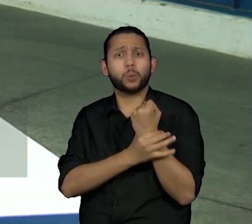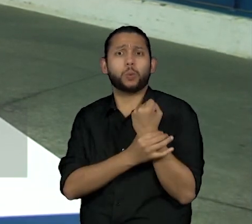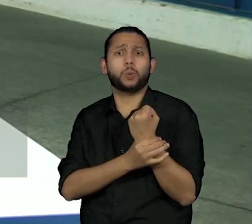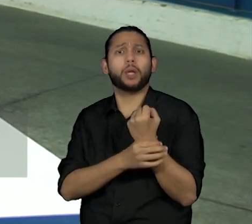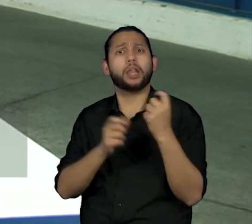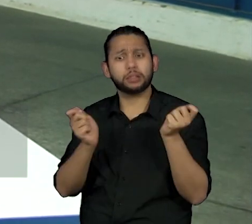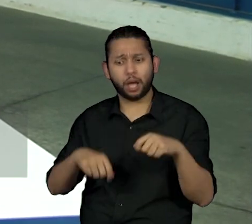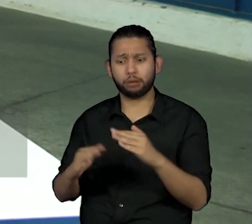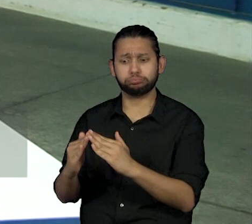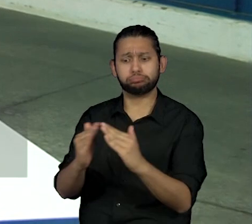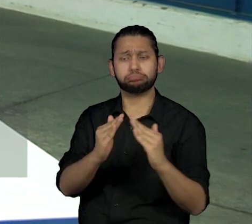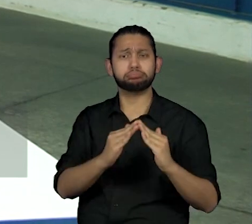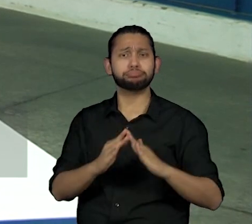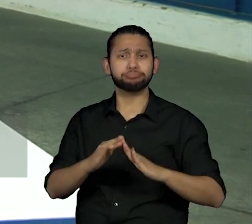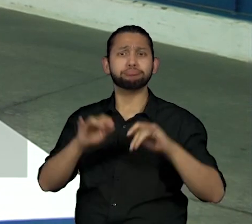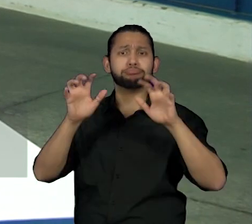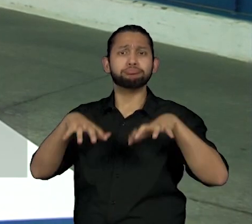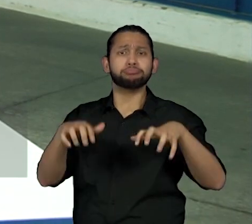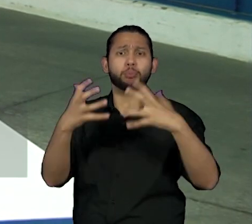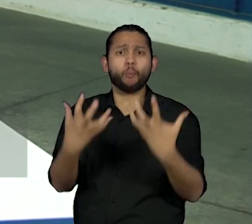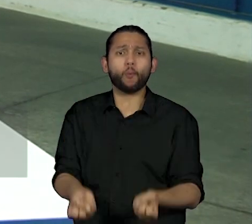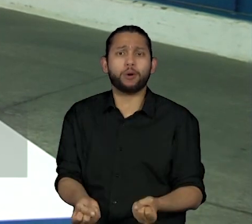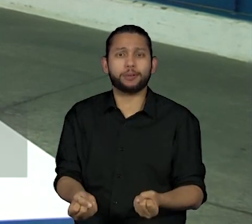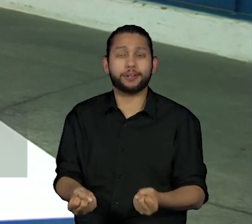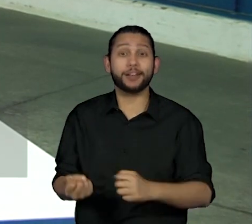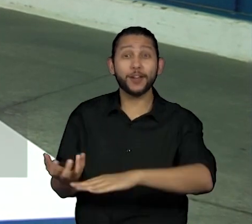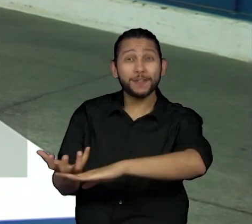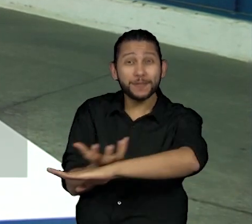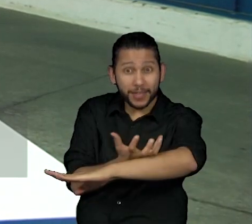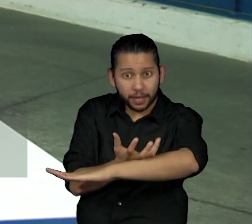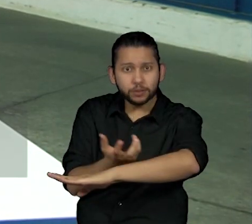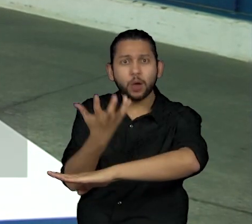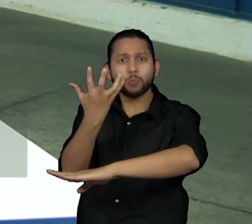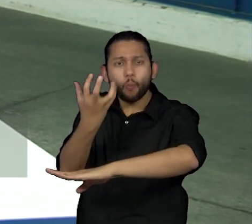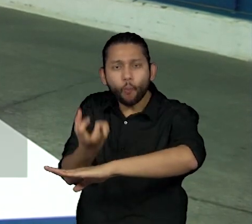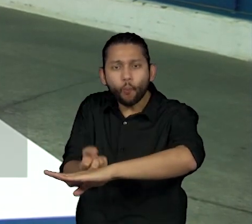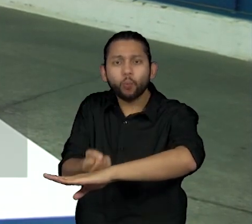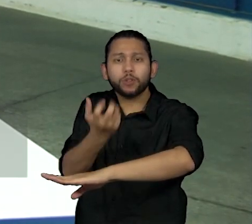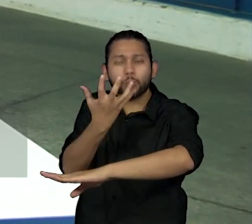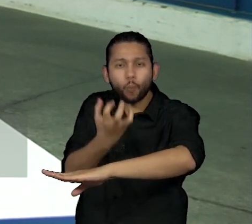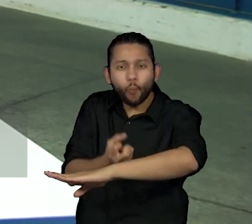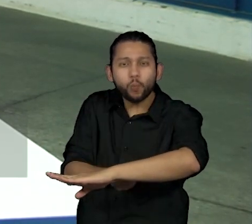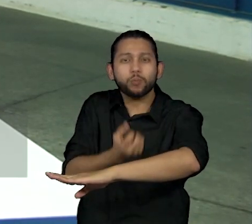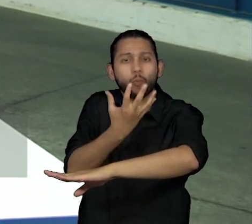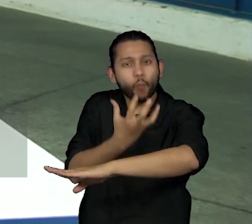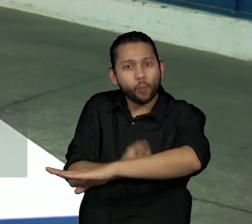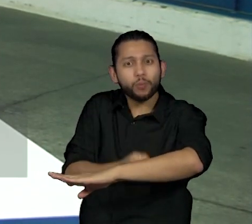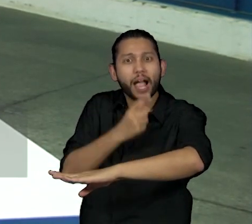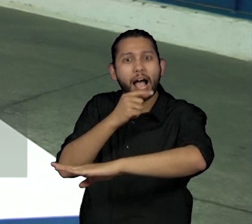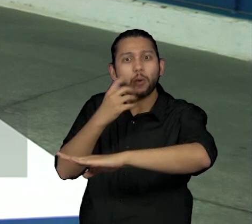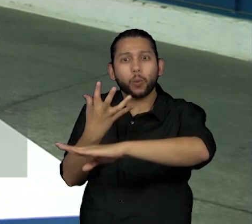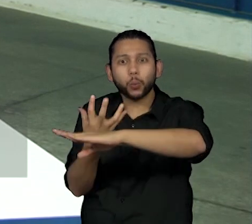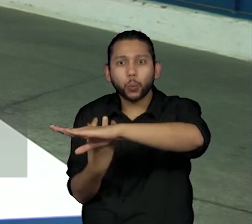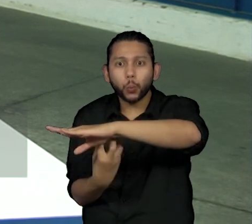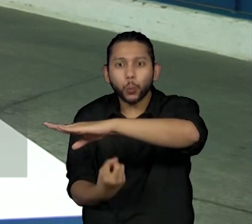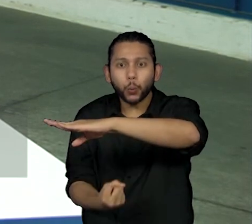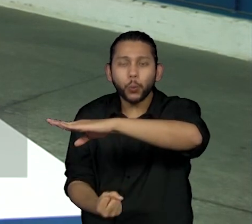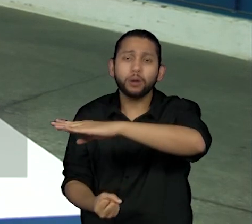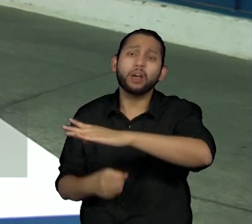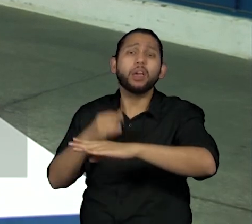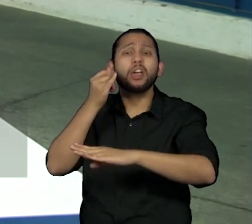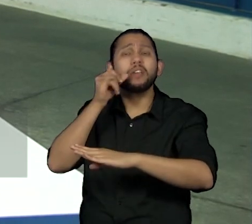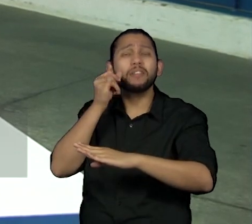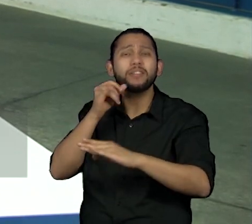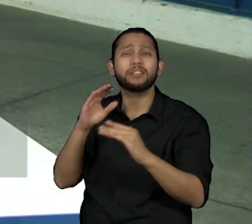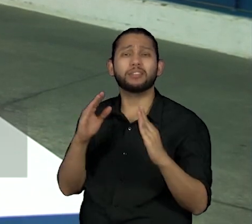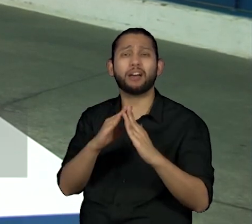para essas famílias. E a própria vegetação ajuda a infiltrar essa água e que vai evitar que